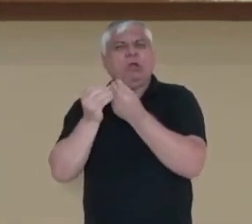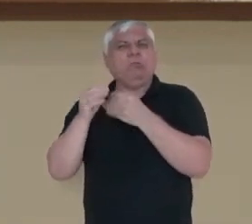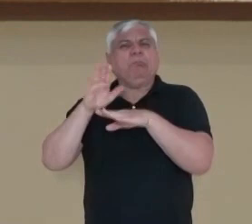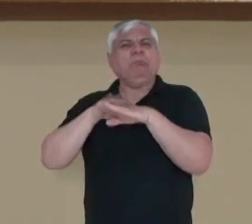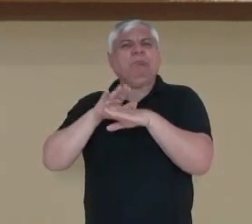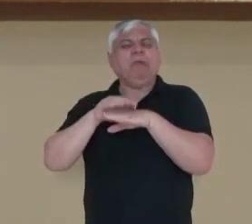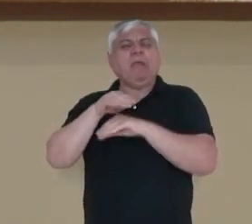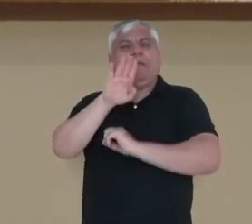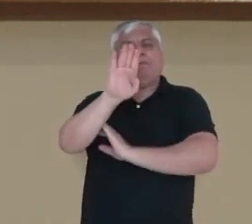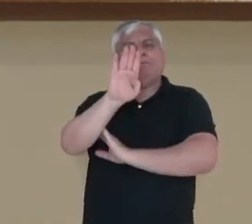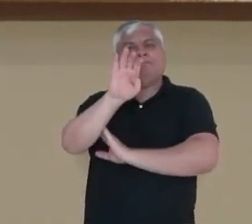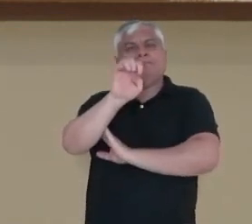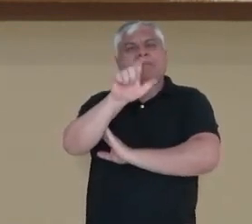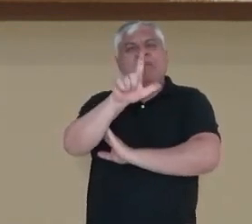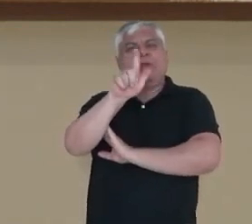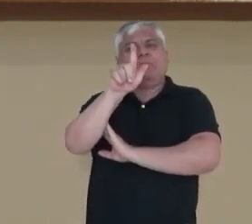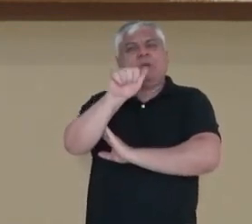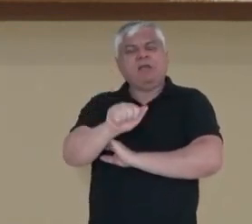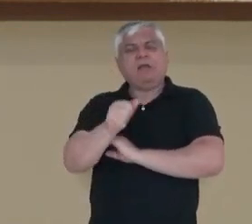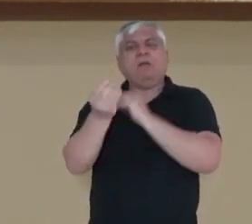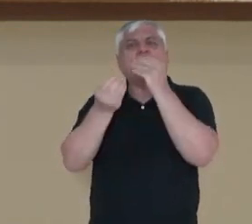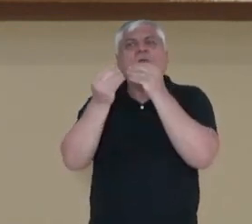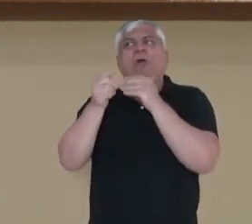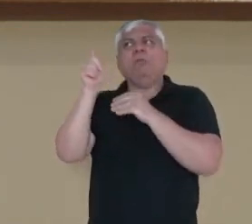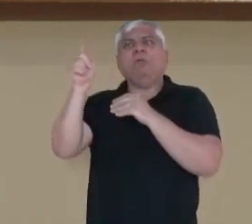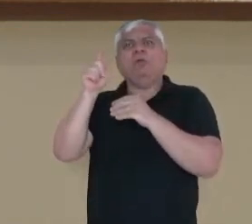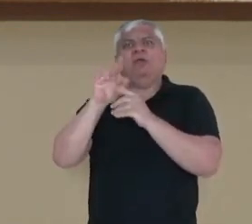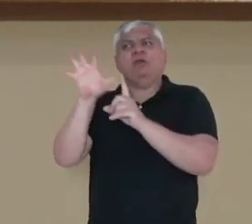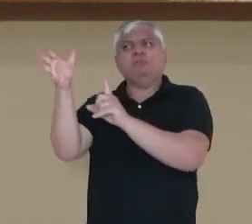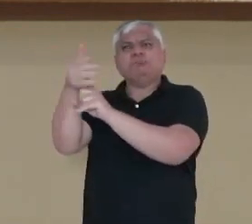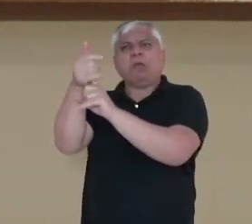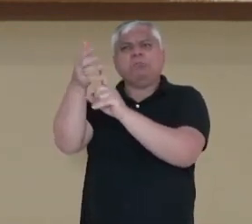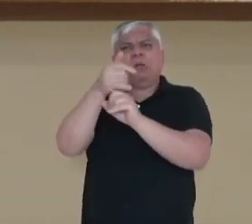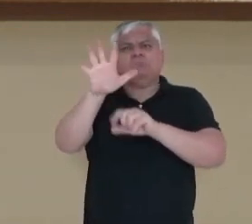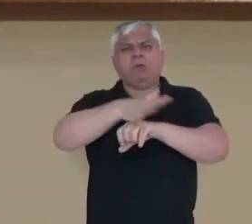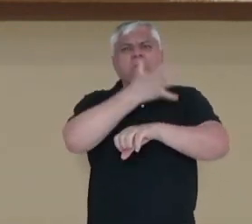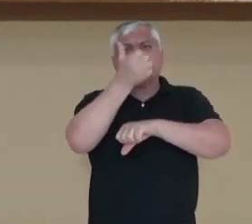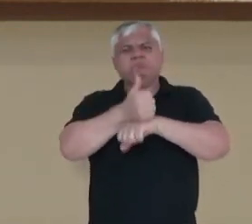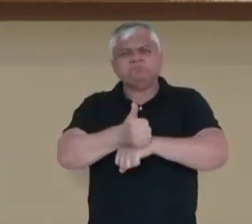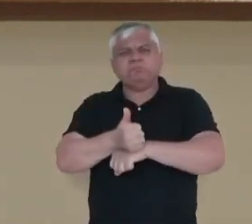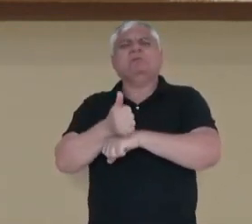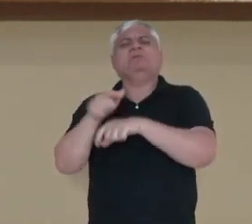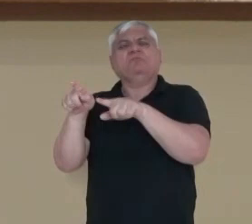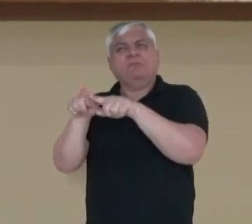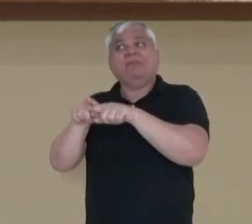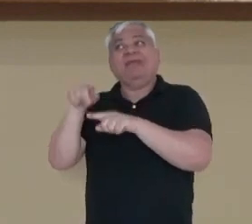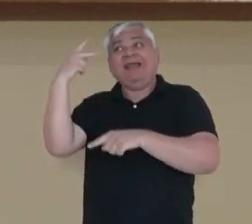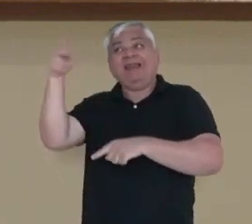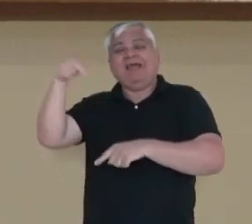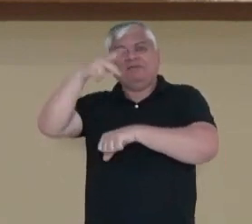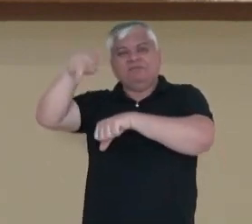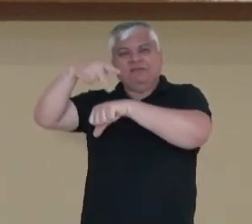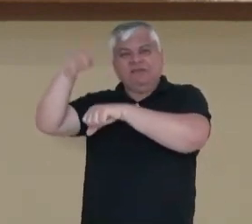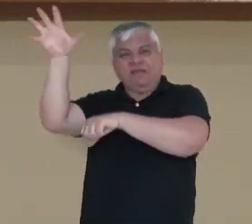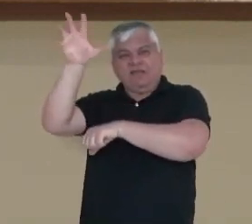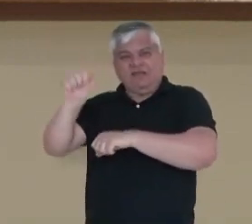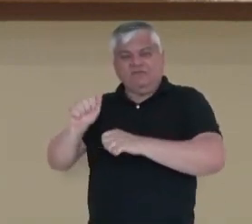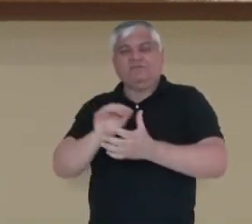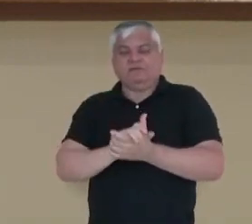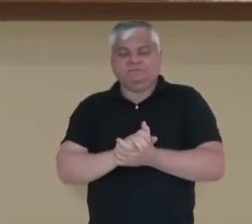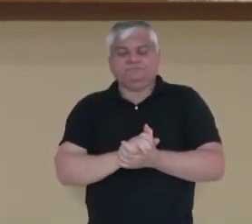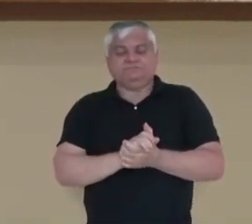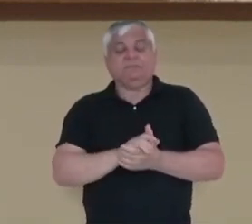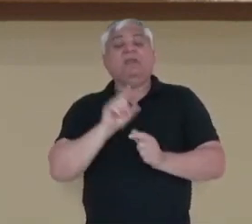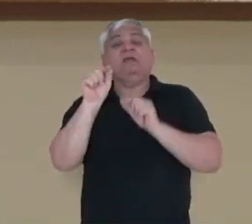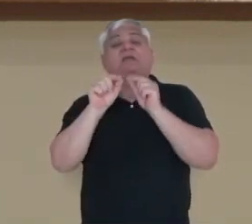dos belgas, como eles fizeram parte de todo o domínio do imperialismo e da neocolonização que ocorreu. Bom,